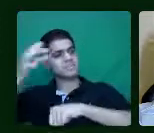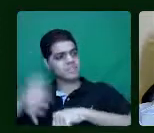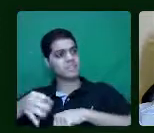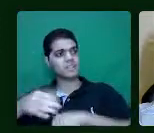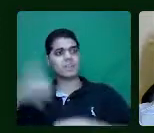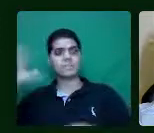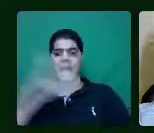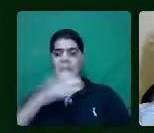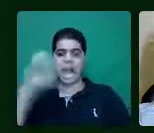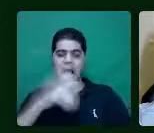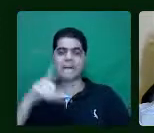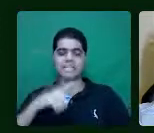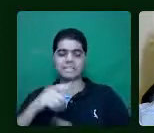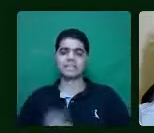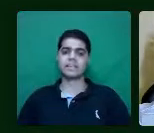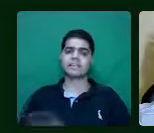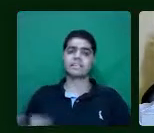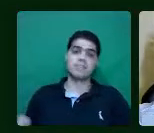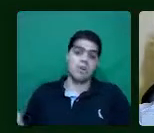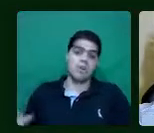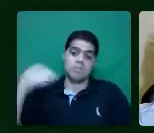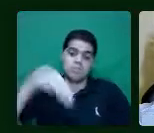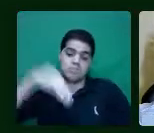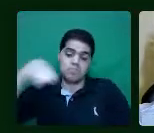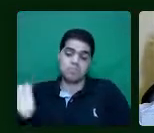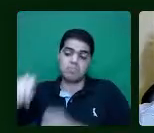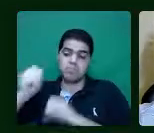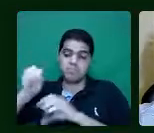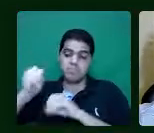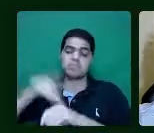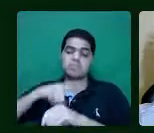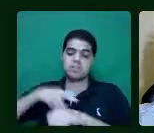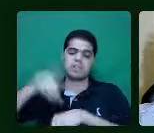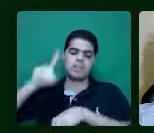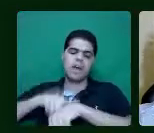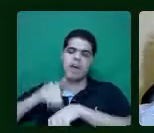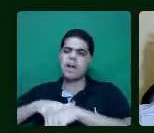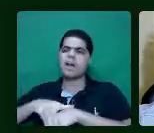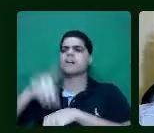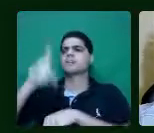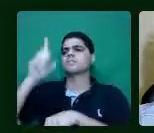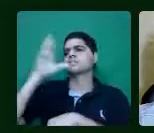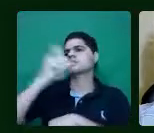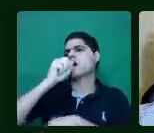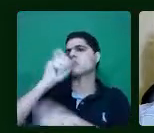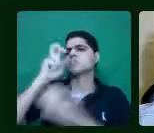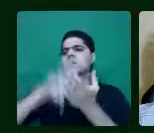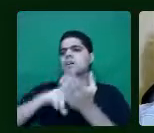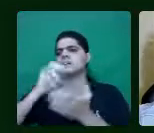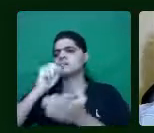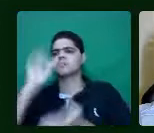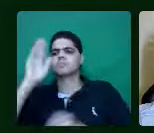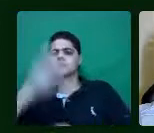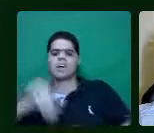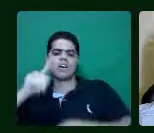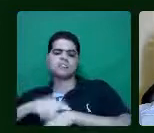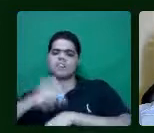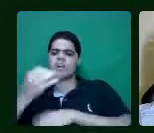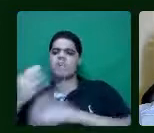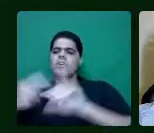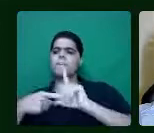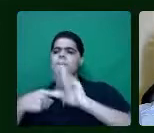o mentor pode até colocar ali na mini bio dele: estarei disponível sábado de manhã ou sábado à tarde, então ele pode ali apontar, mas a gente